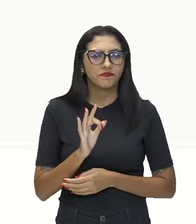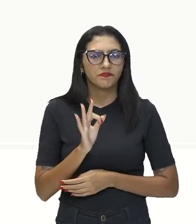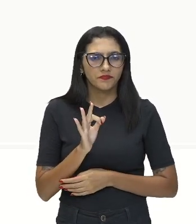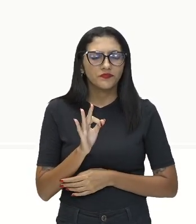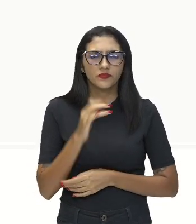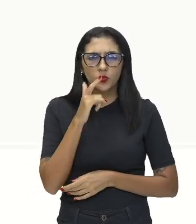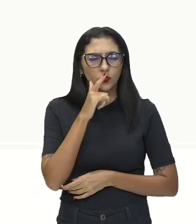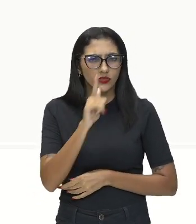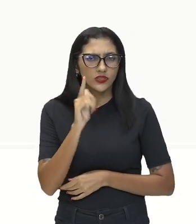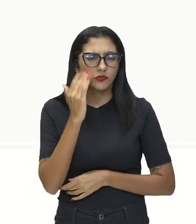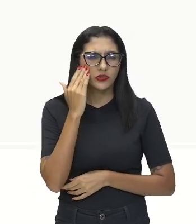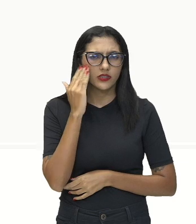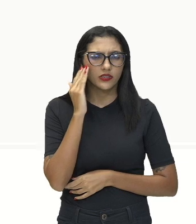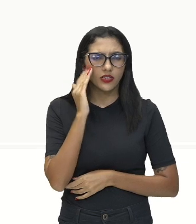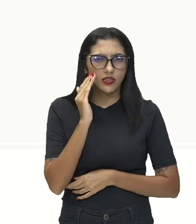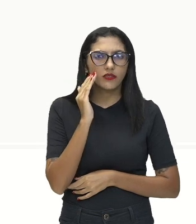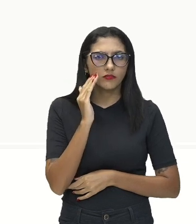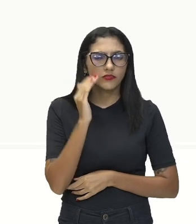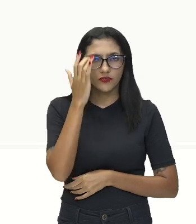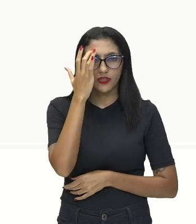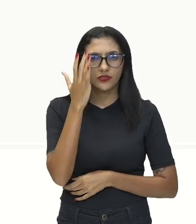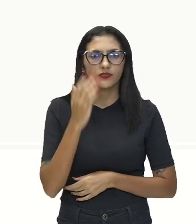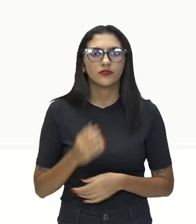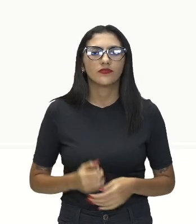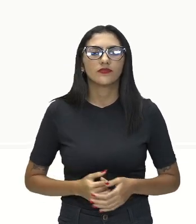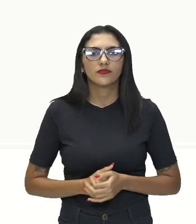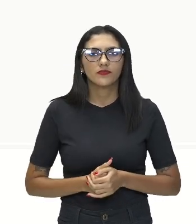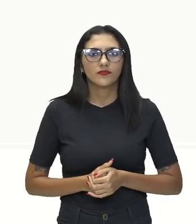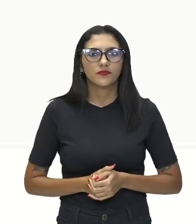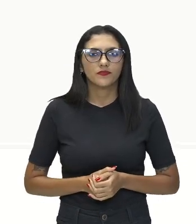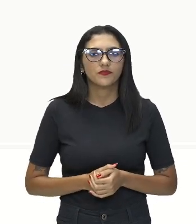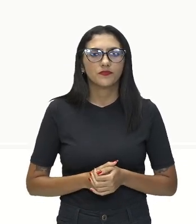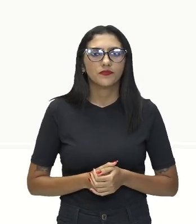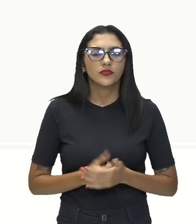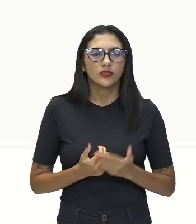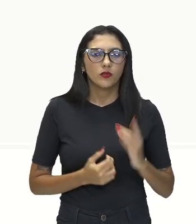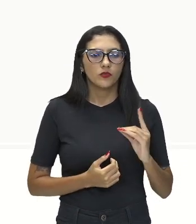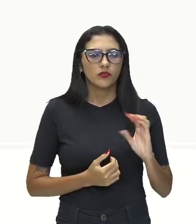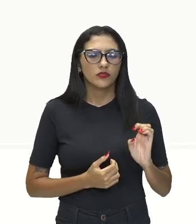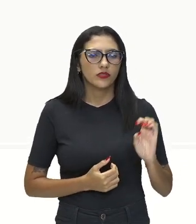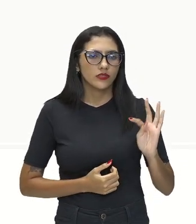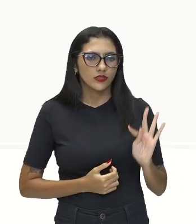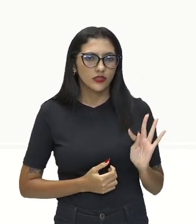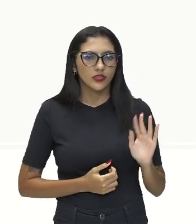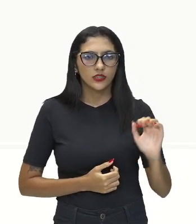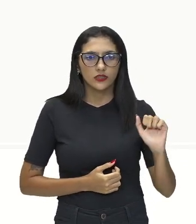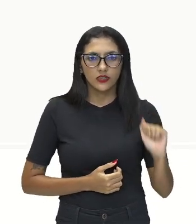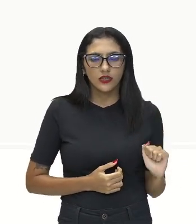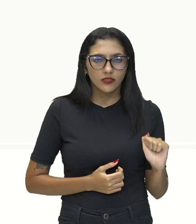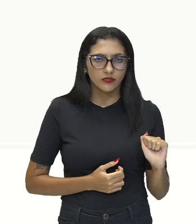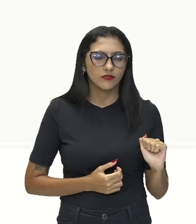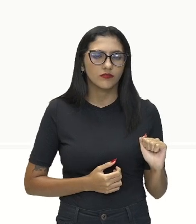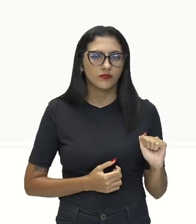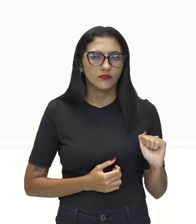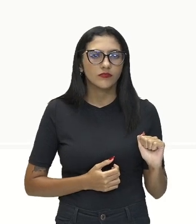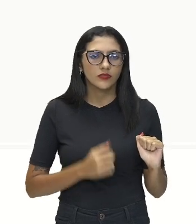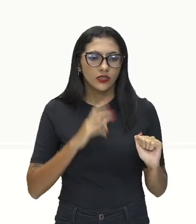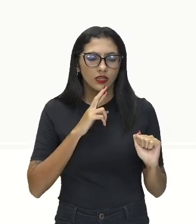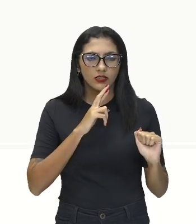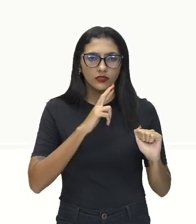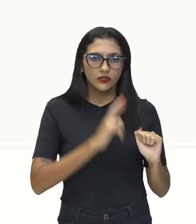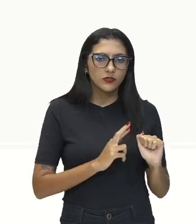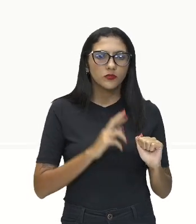conseguindo acompanhar? Tá tranquilo? Então, o resultado aí da matriz, do determinante